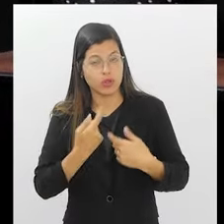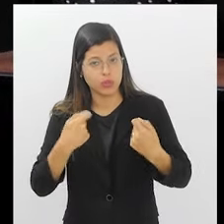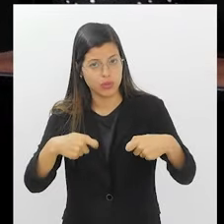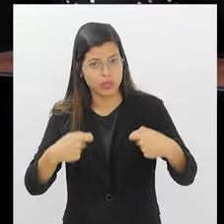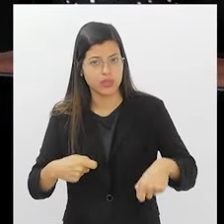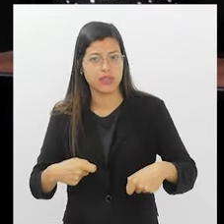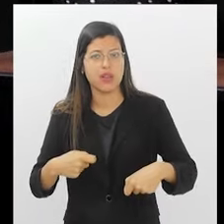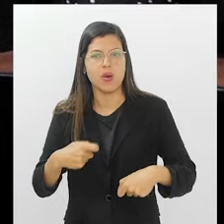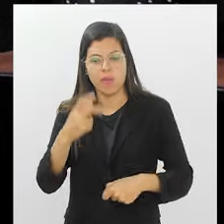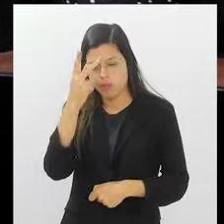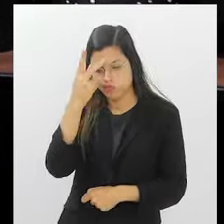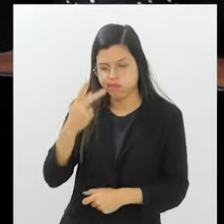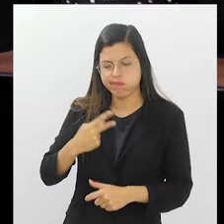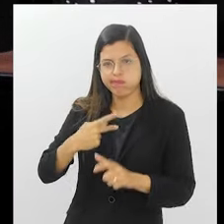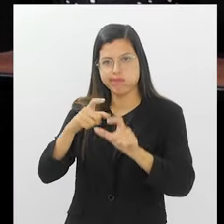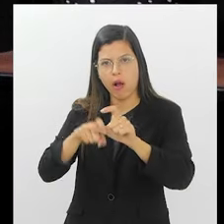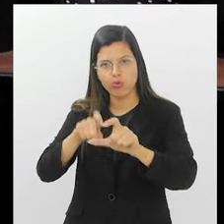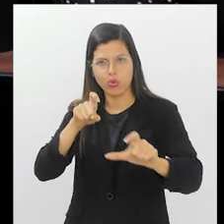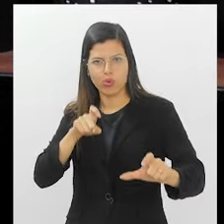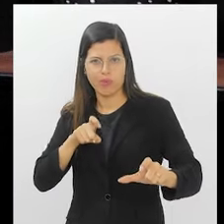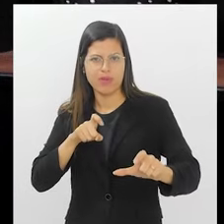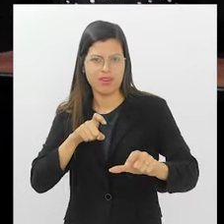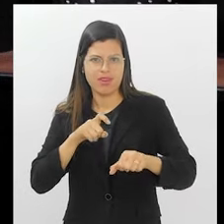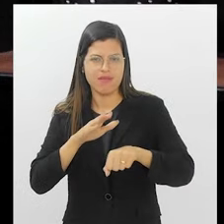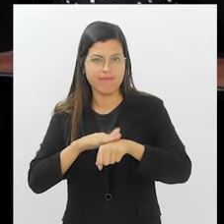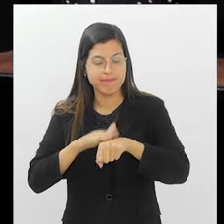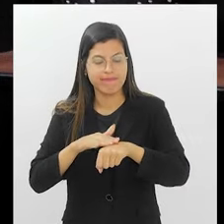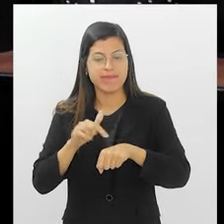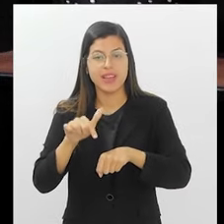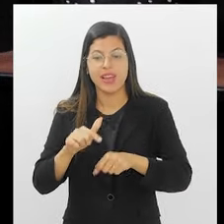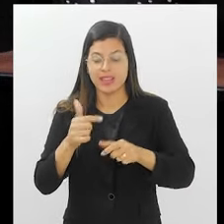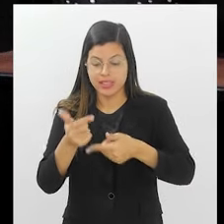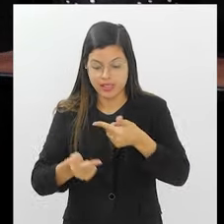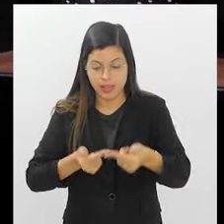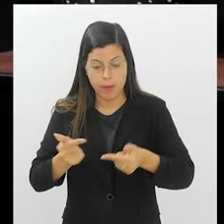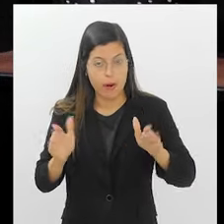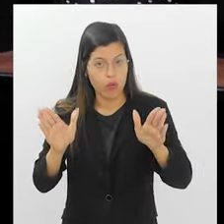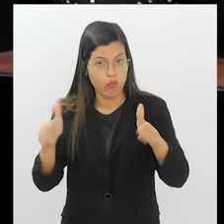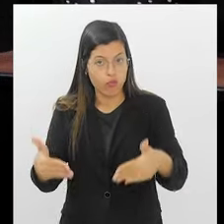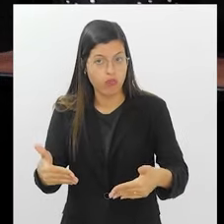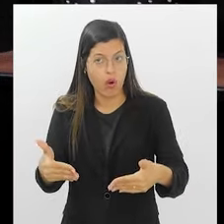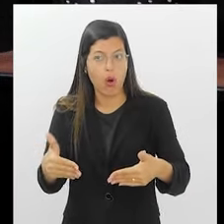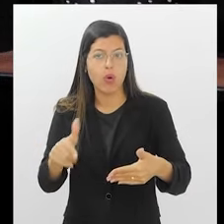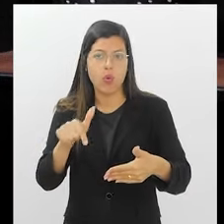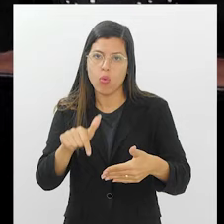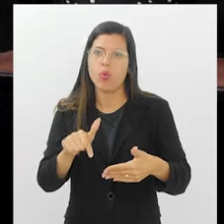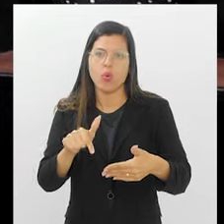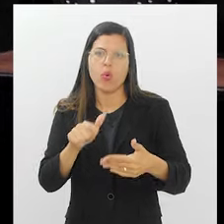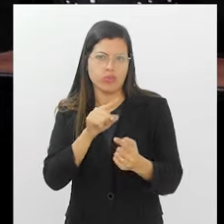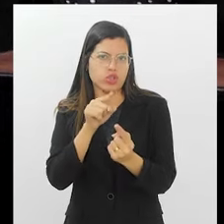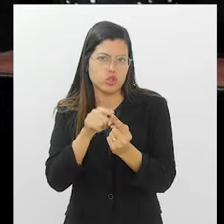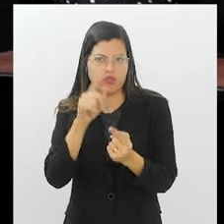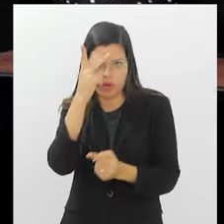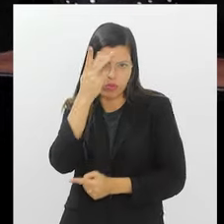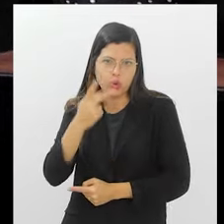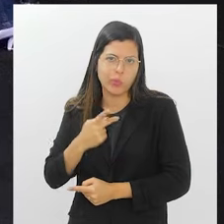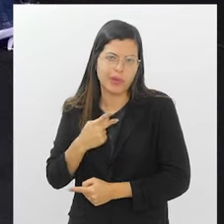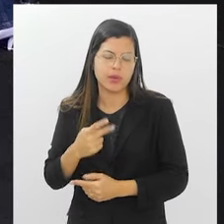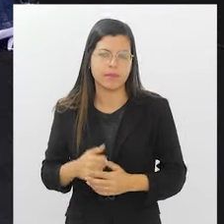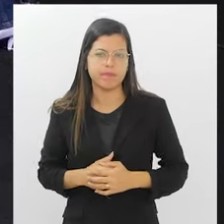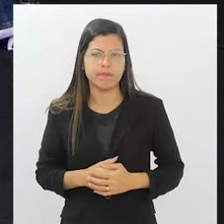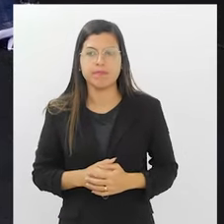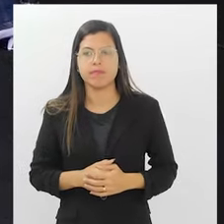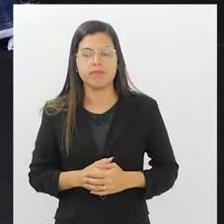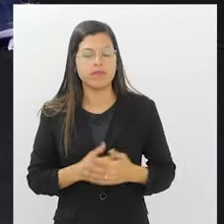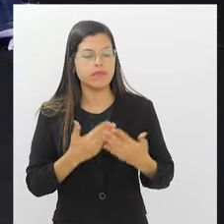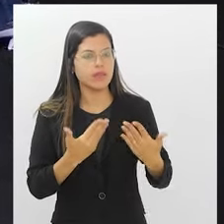que sejam cada vez mais autônomos. Esse trabalho específico é para a autonomia. E